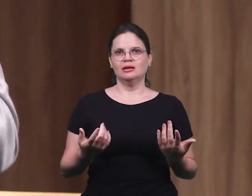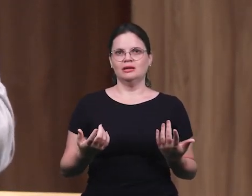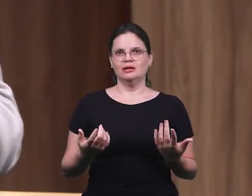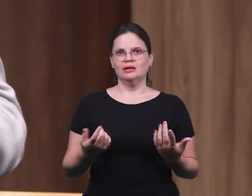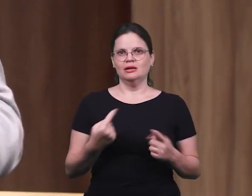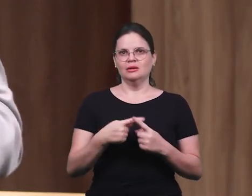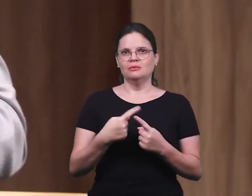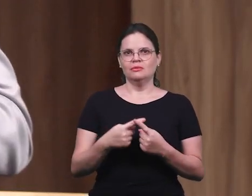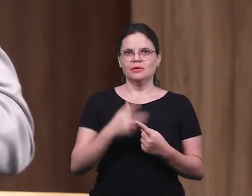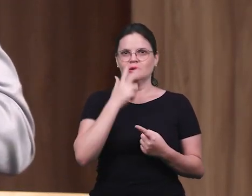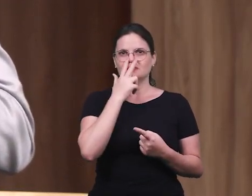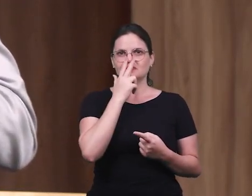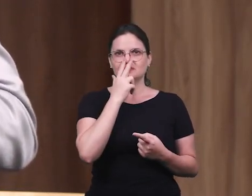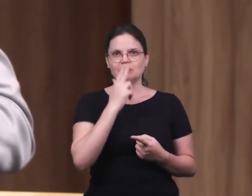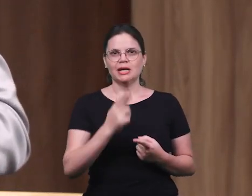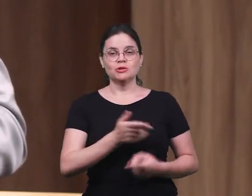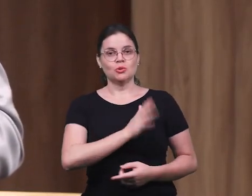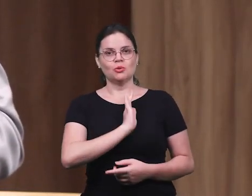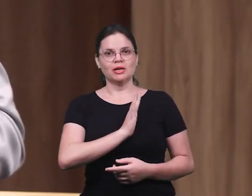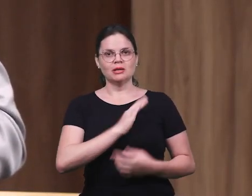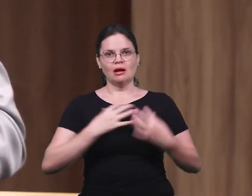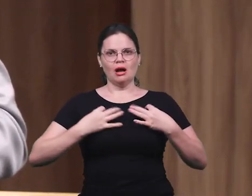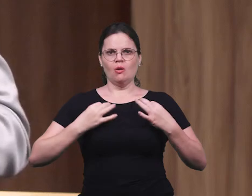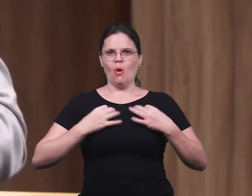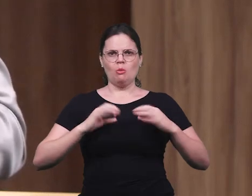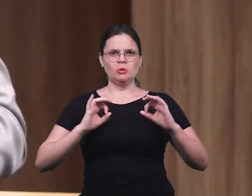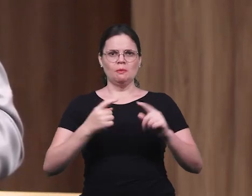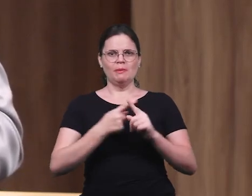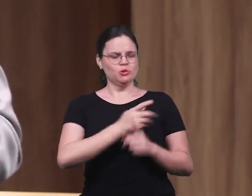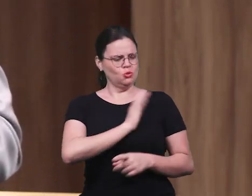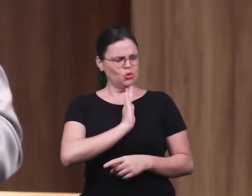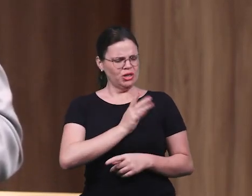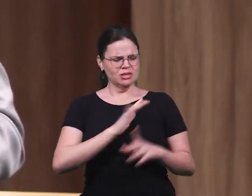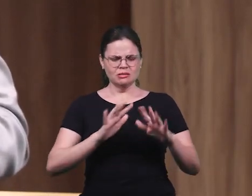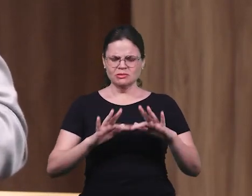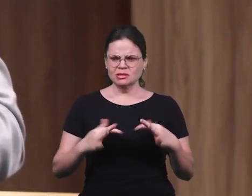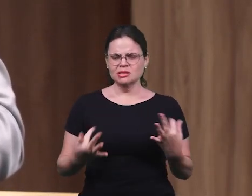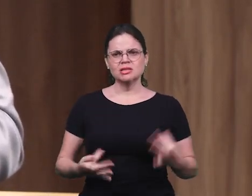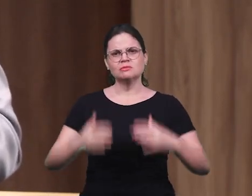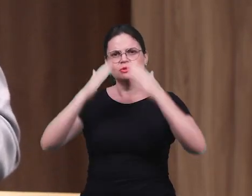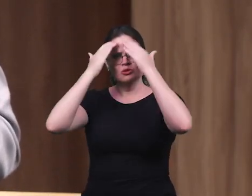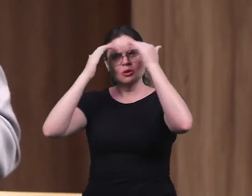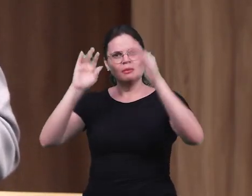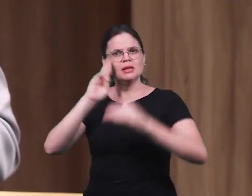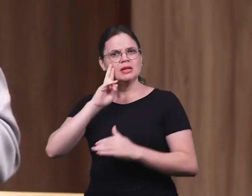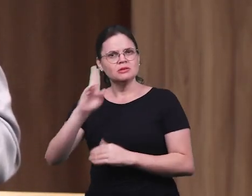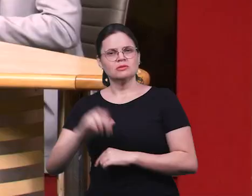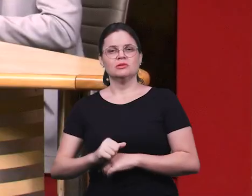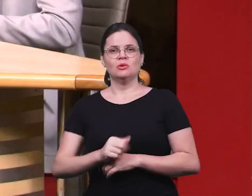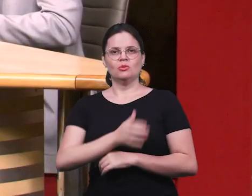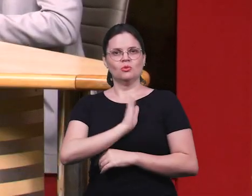Da falsa humildade. Sim, sim. E o Exato. coração humilde. Coração que obedece à revelação, que obedece ao governo do Espírito.